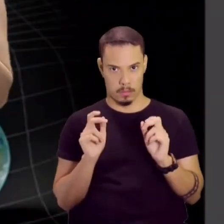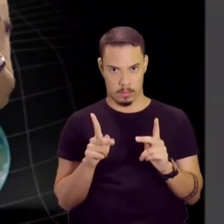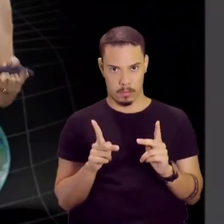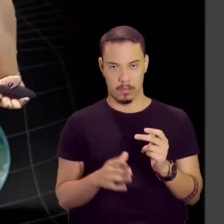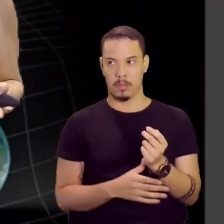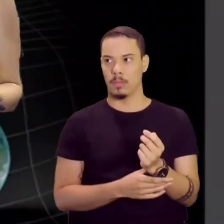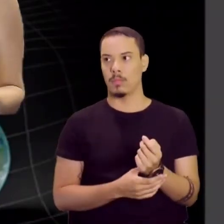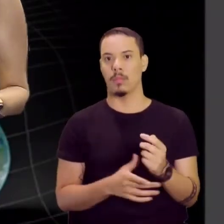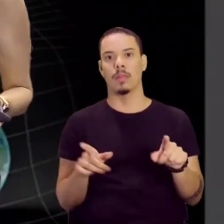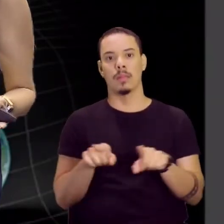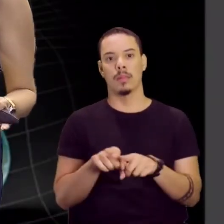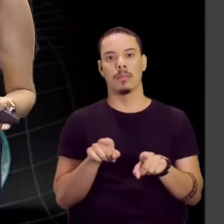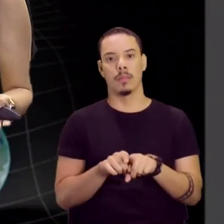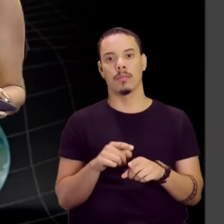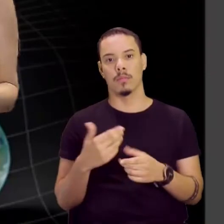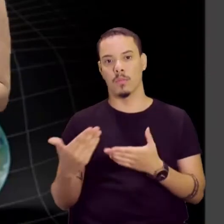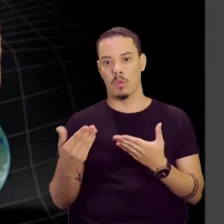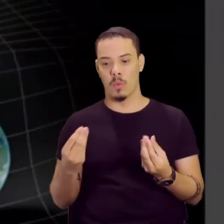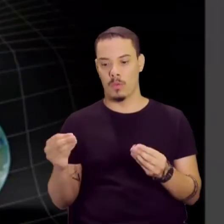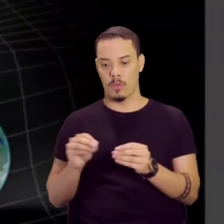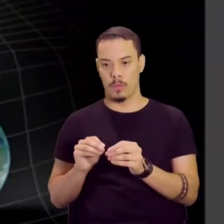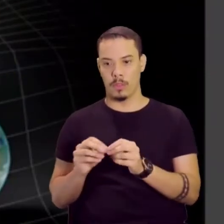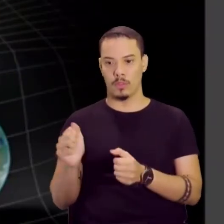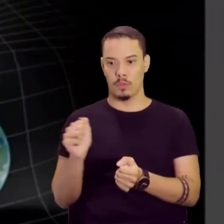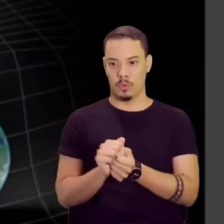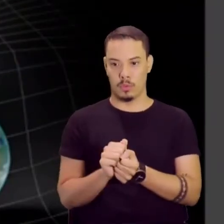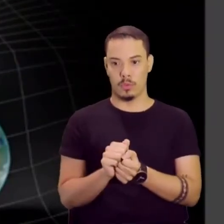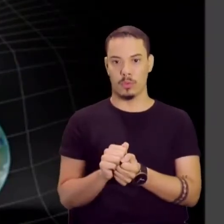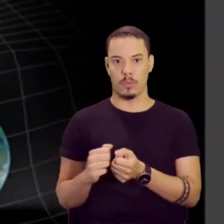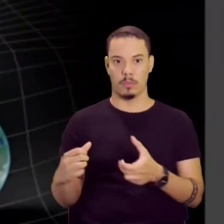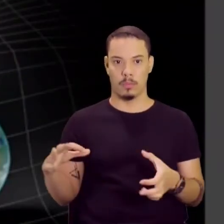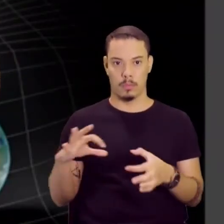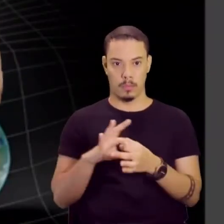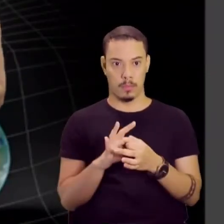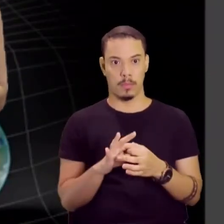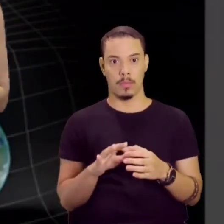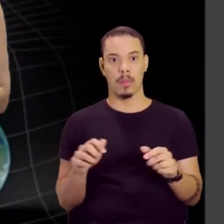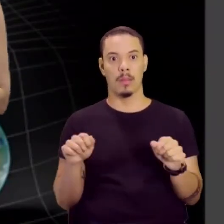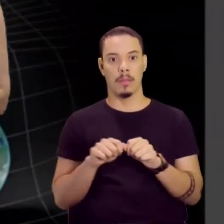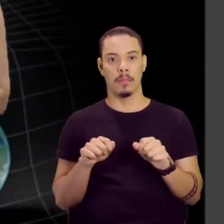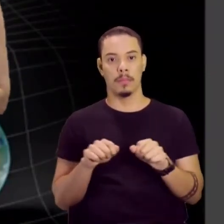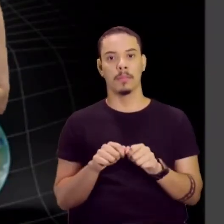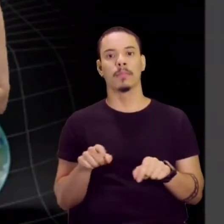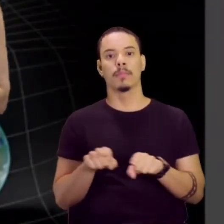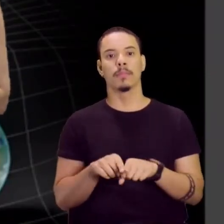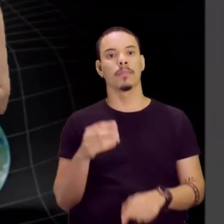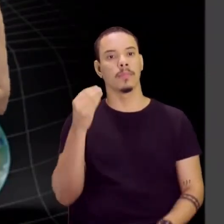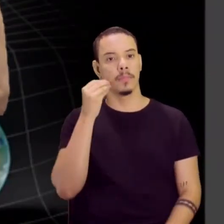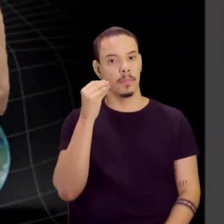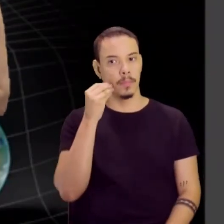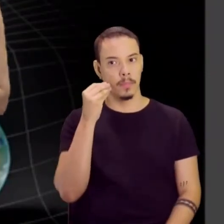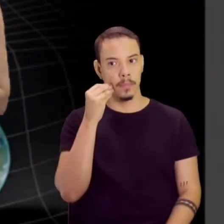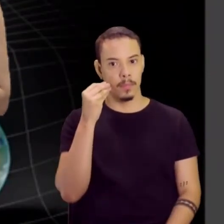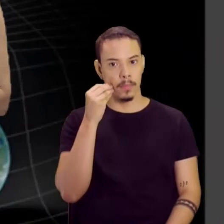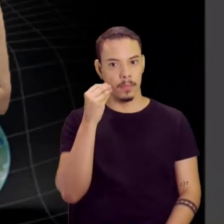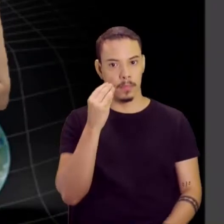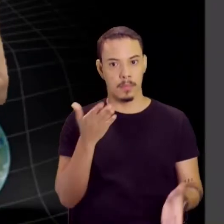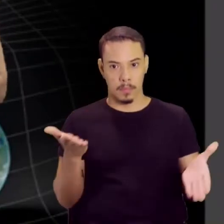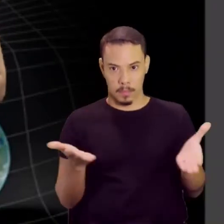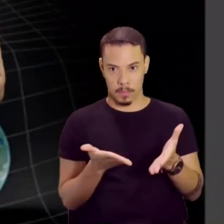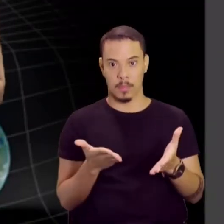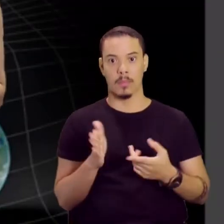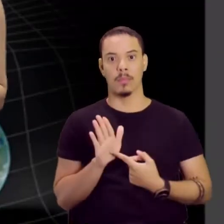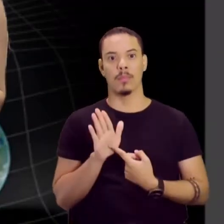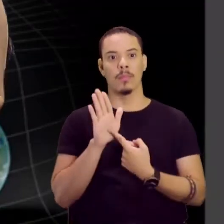Das dimensões desse corpo, né, Décio? Justamente. Inclusive no nosso agora experimento do dia, né? Que não tem agora. Exatamente. Não é isso? A